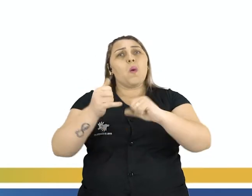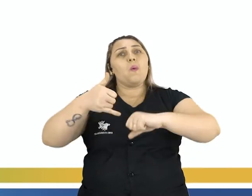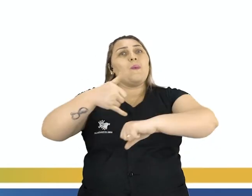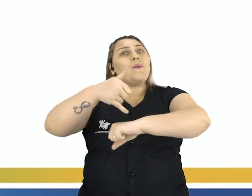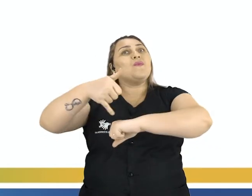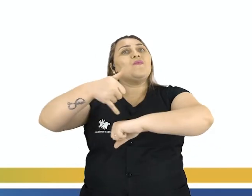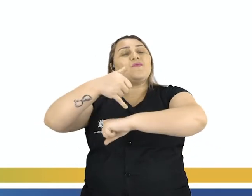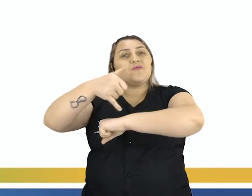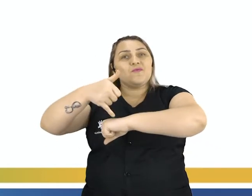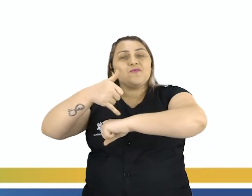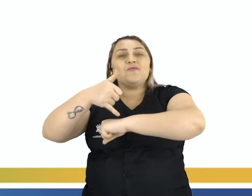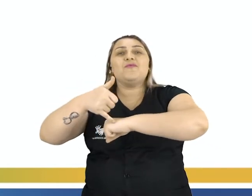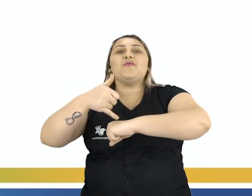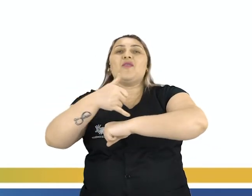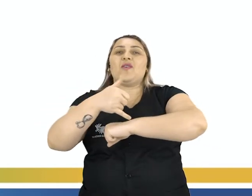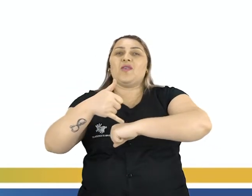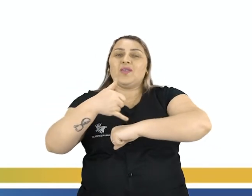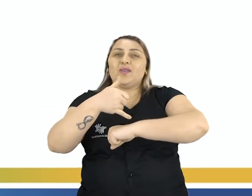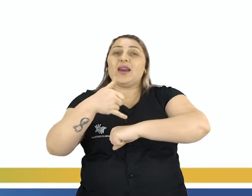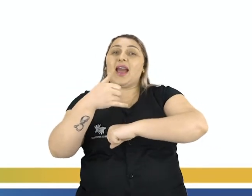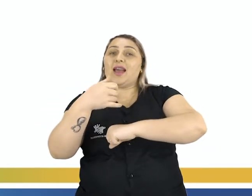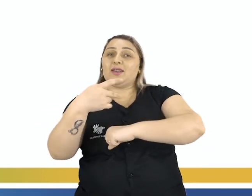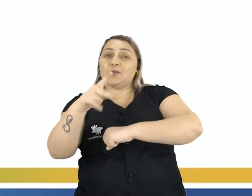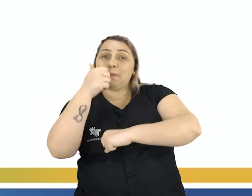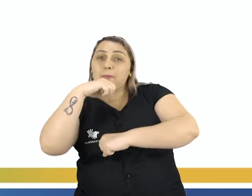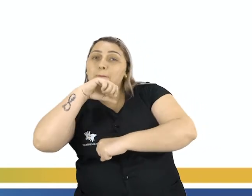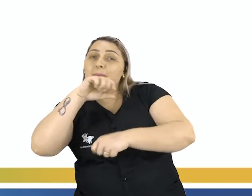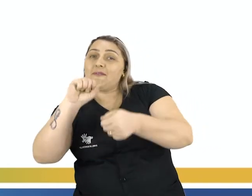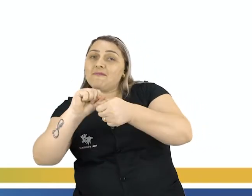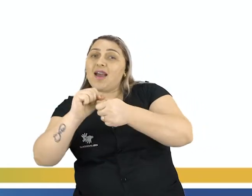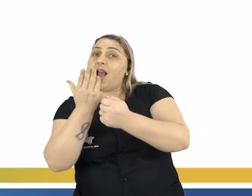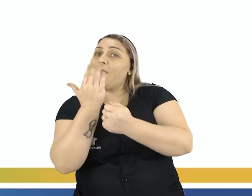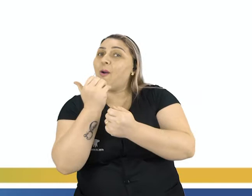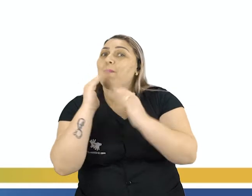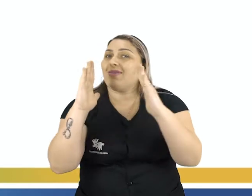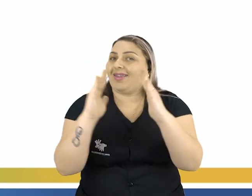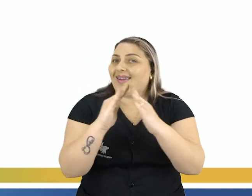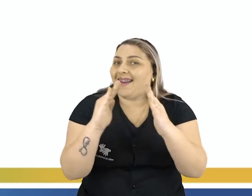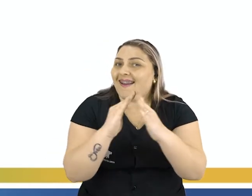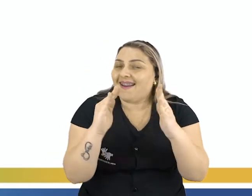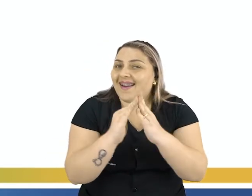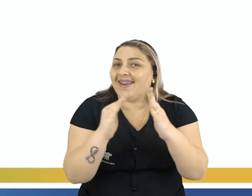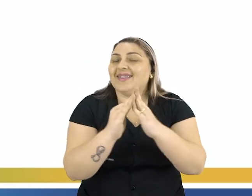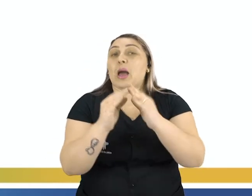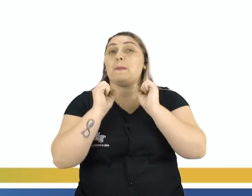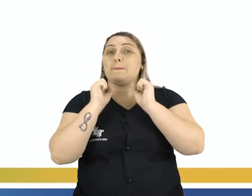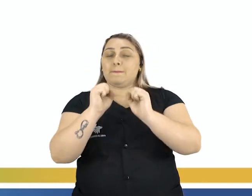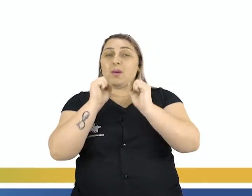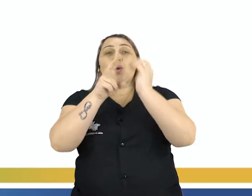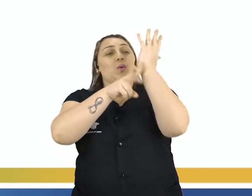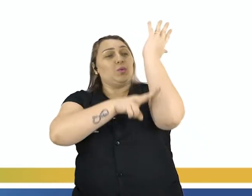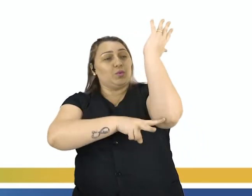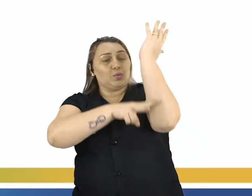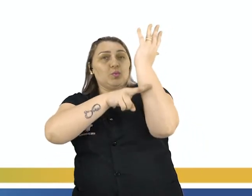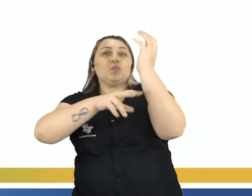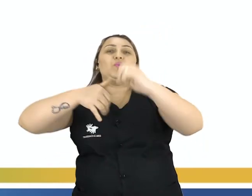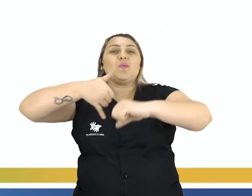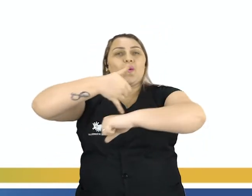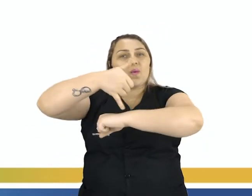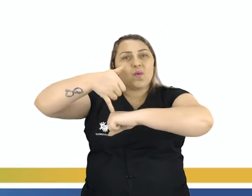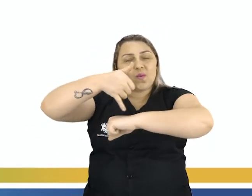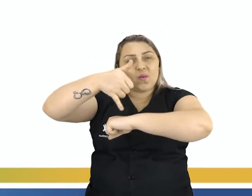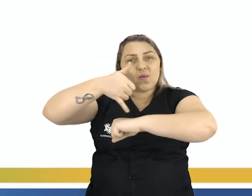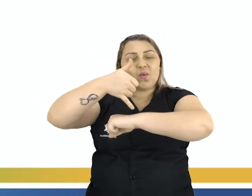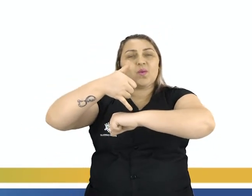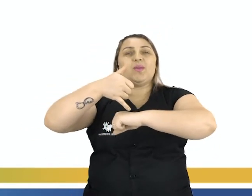o óleo também é líquido, né? É algo líquido. Então, nós também podemos medir o óleo.